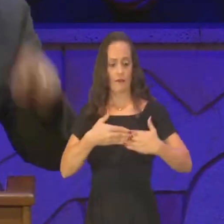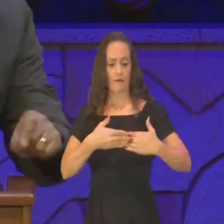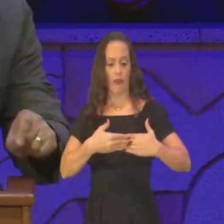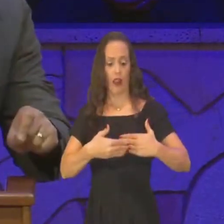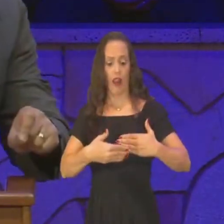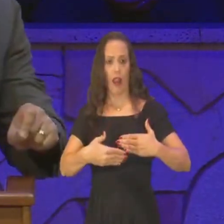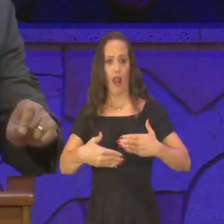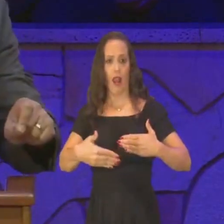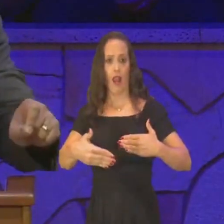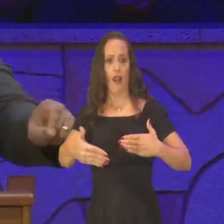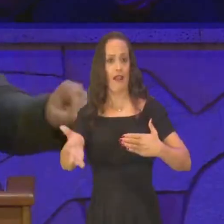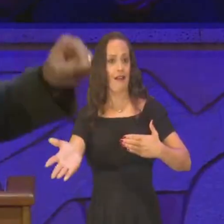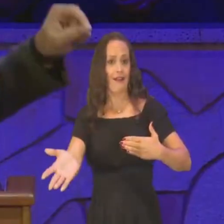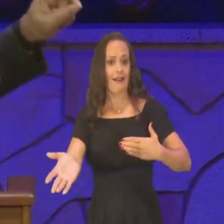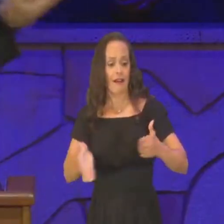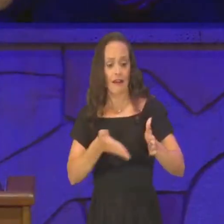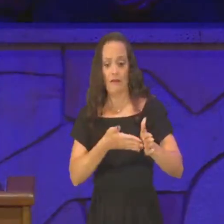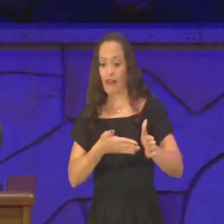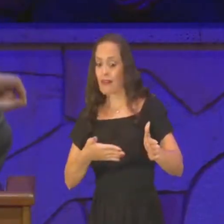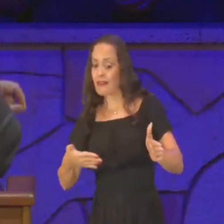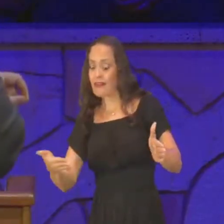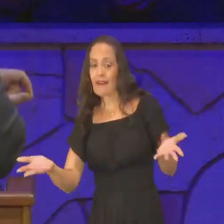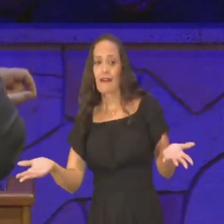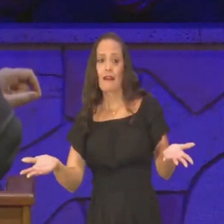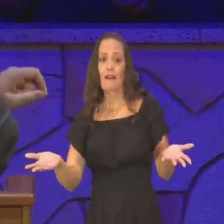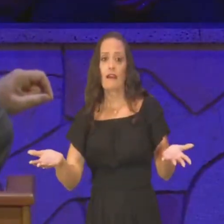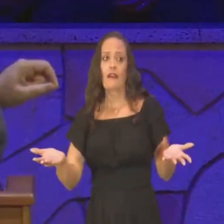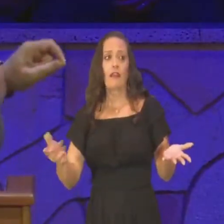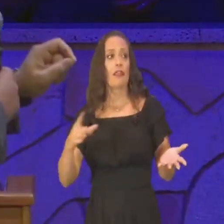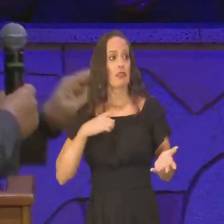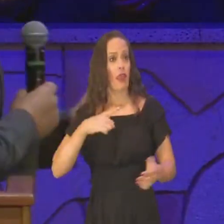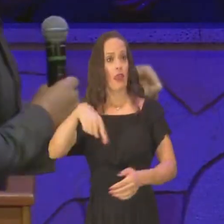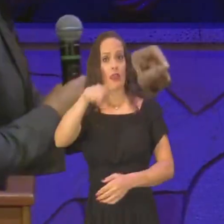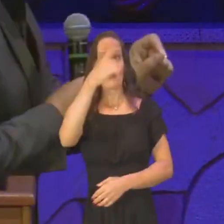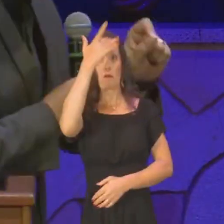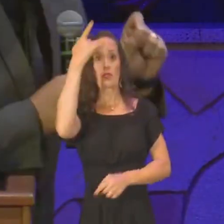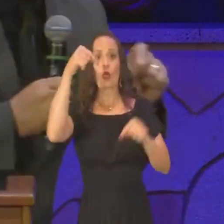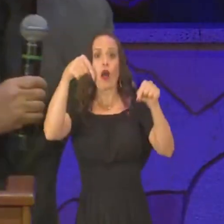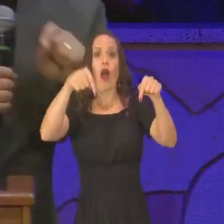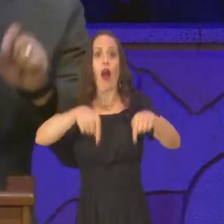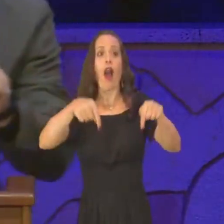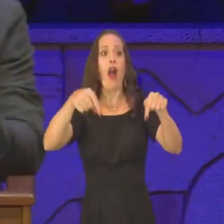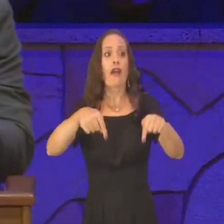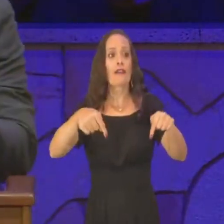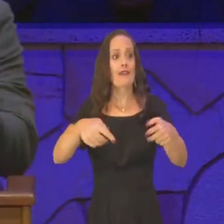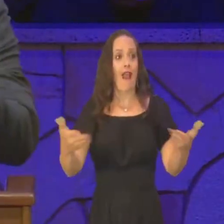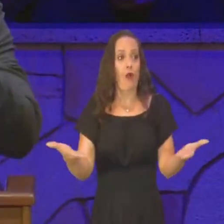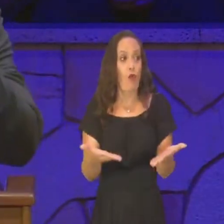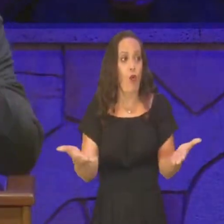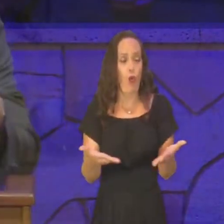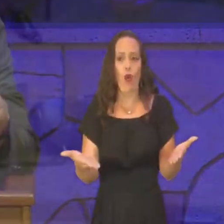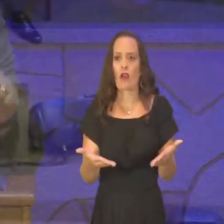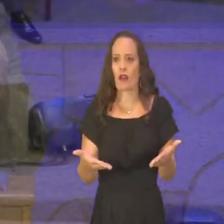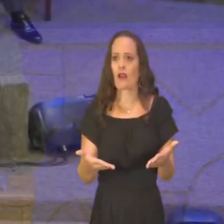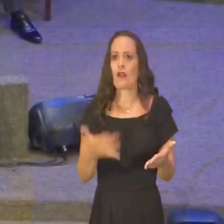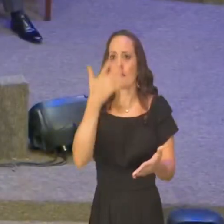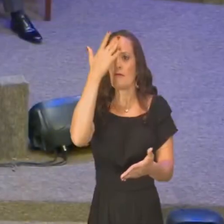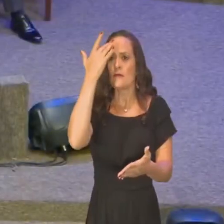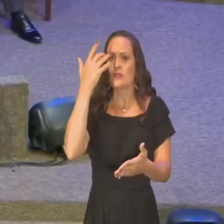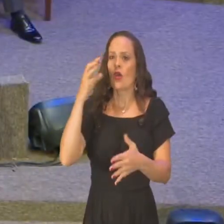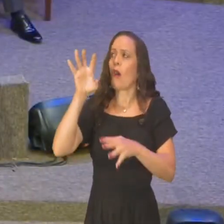pessoas neste templo, há pessoas aqui neste santuário, que gastam a sua vida buscando